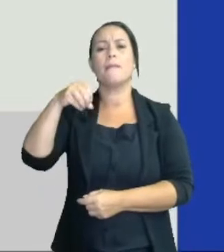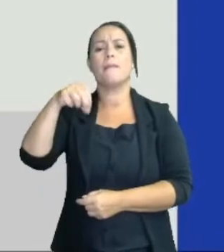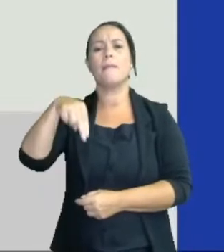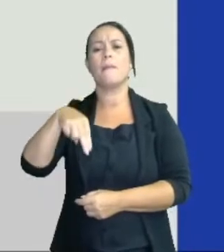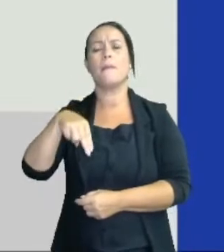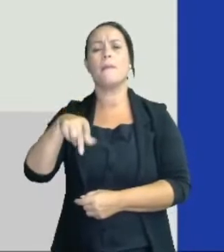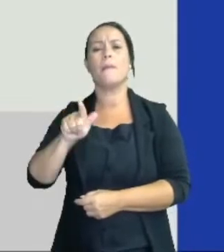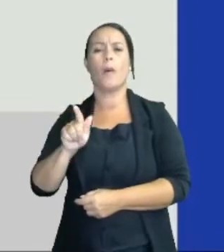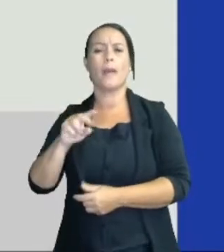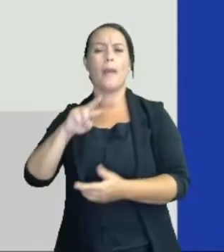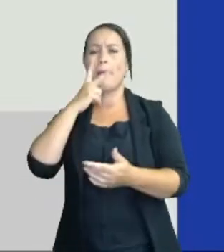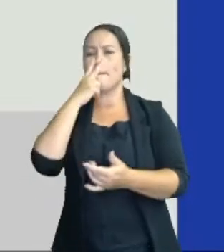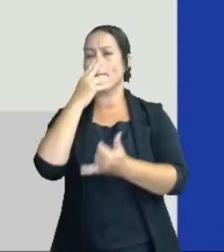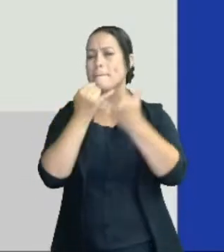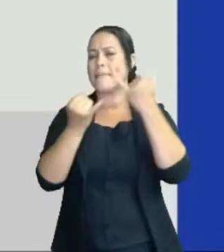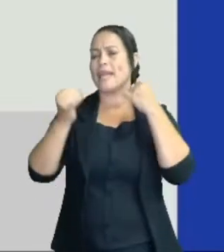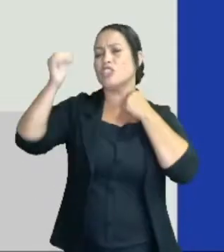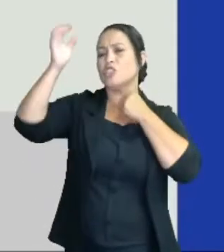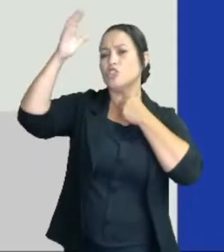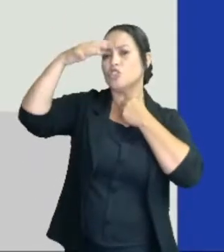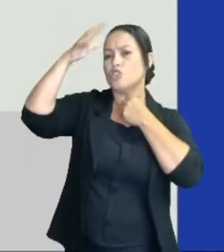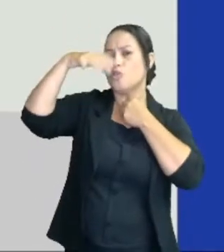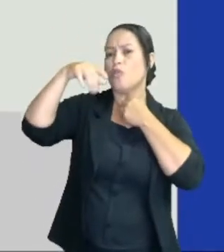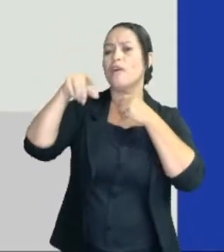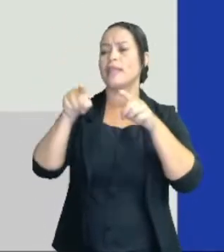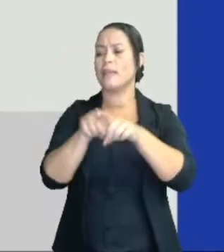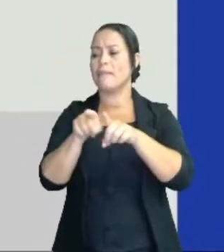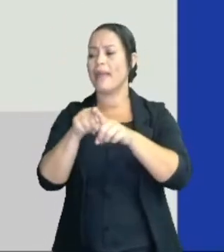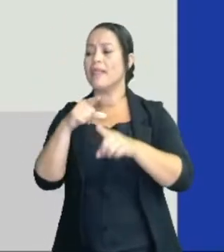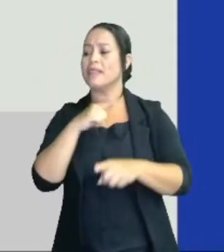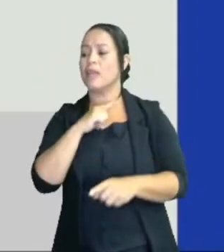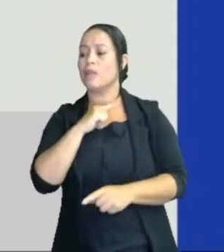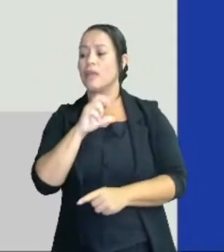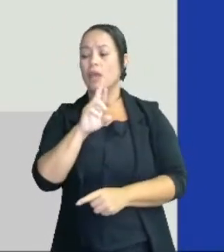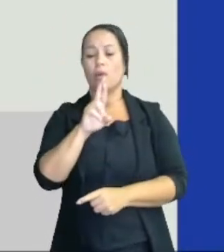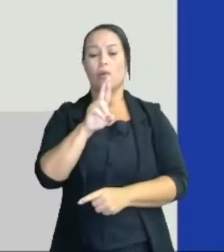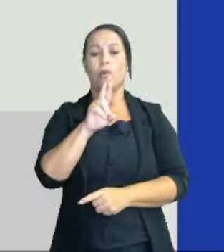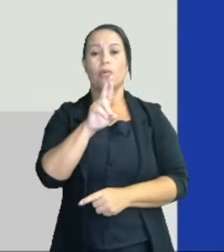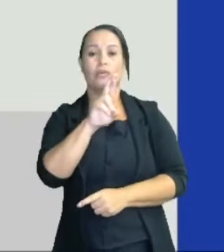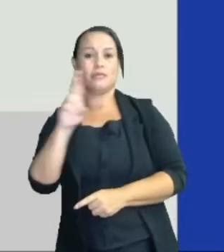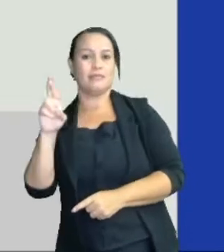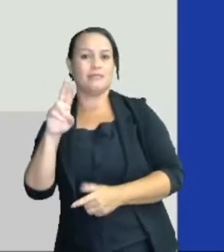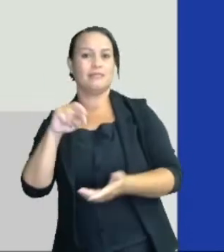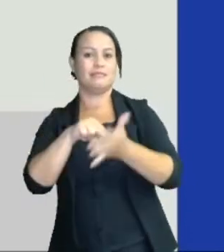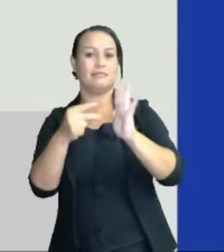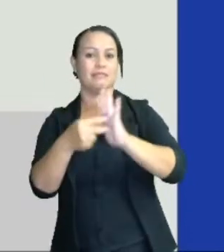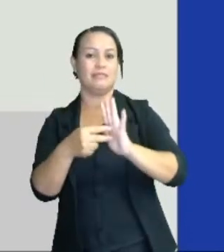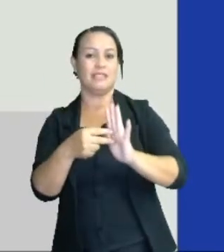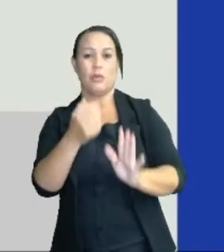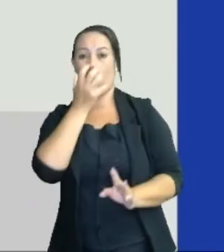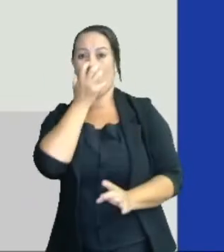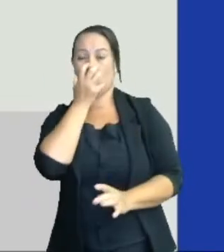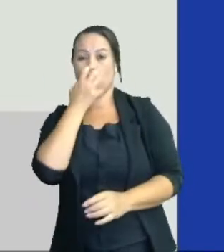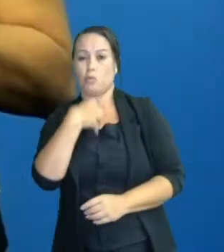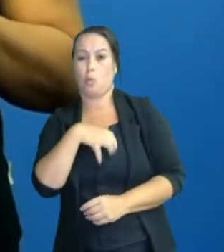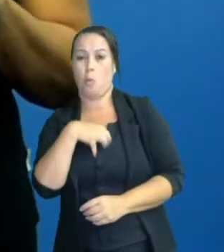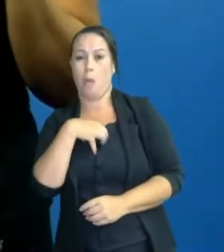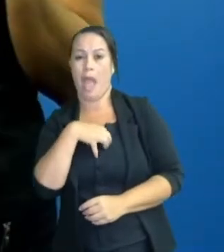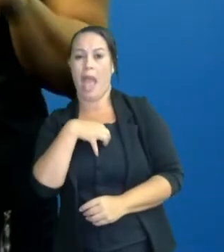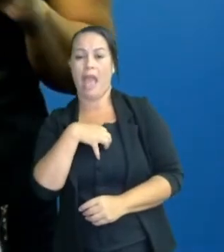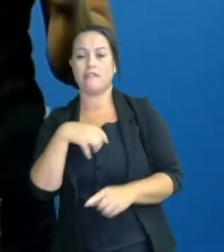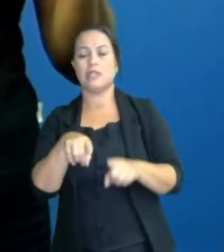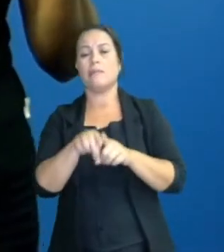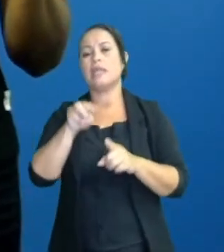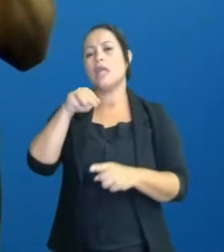pingo da chuva. A gente tem também o que é o quê? É o cachorro, né? Com raiva.